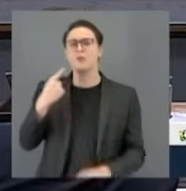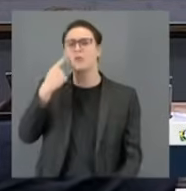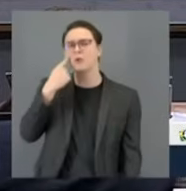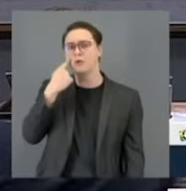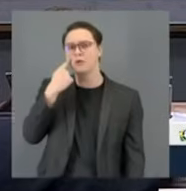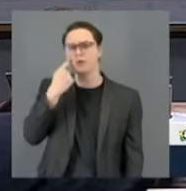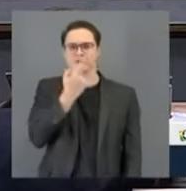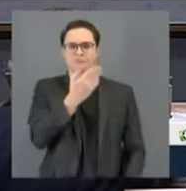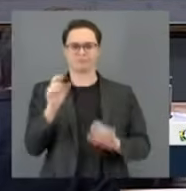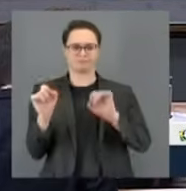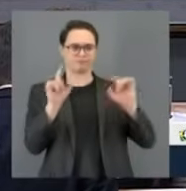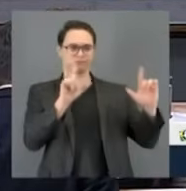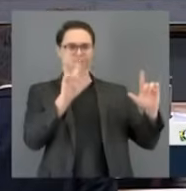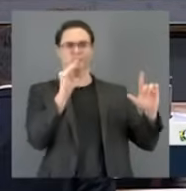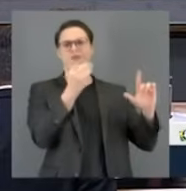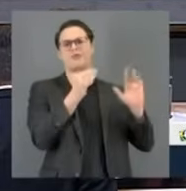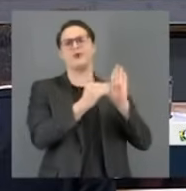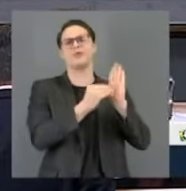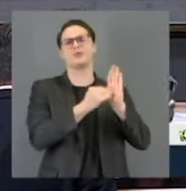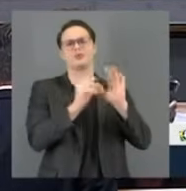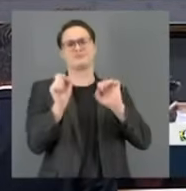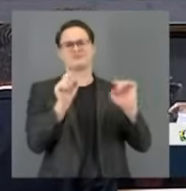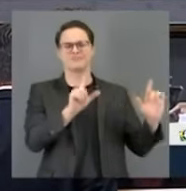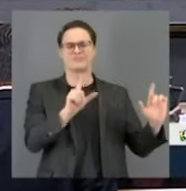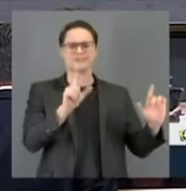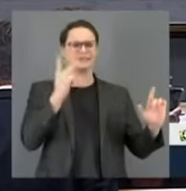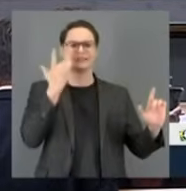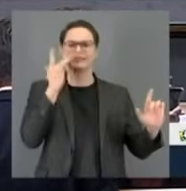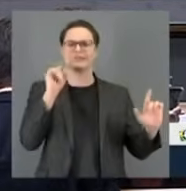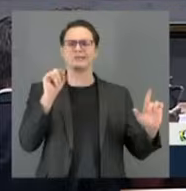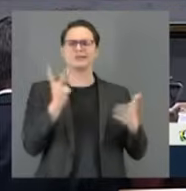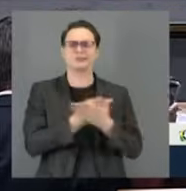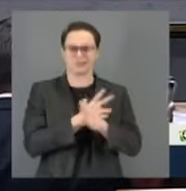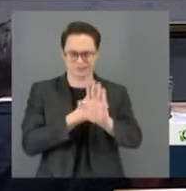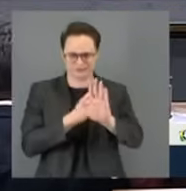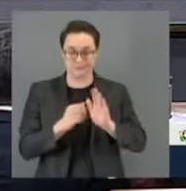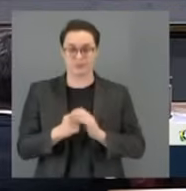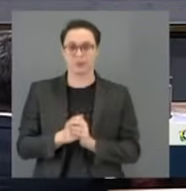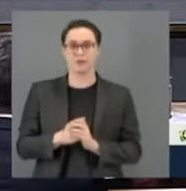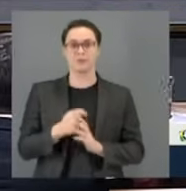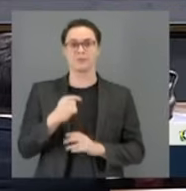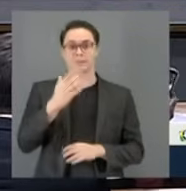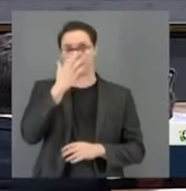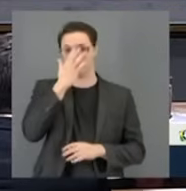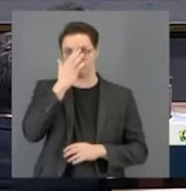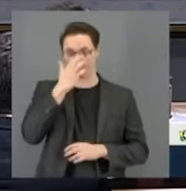Tá sem o slide do executivo, não sei o que aconteceu. Mas, aqui, ó.